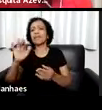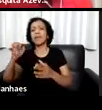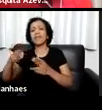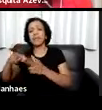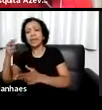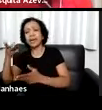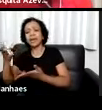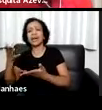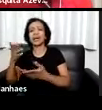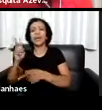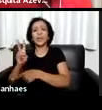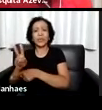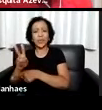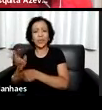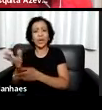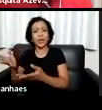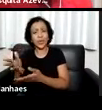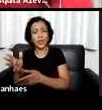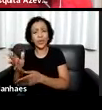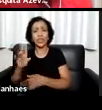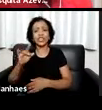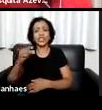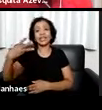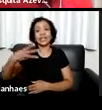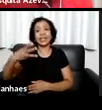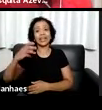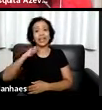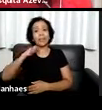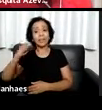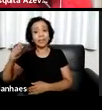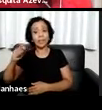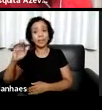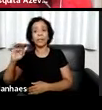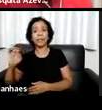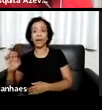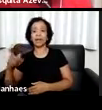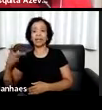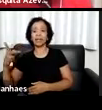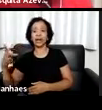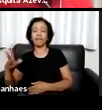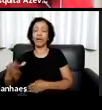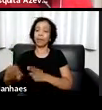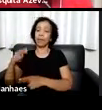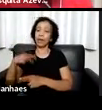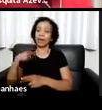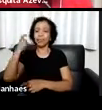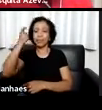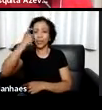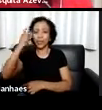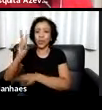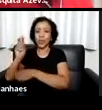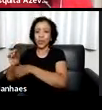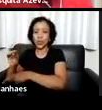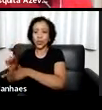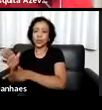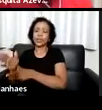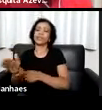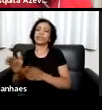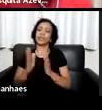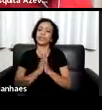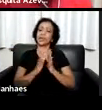uma cirurgia no INCO agora, no dia 3 de abril, e está preocupado, tanta gente preocupada, tantos motivos, né? E nós vamos orar por